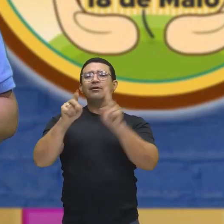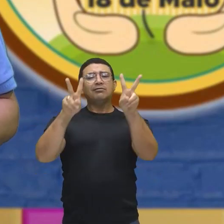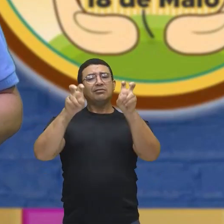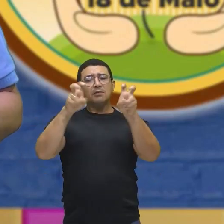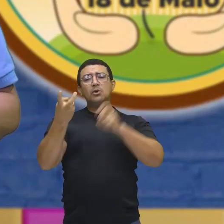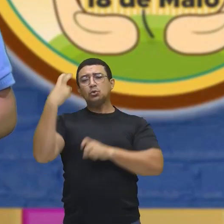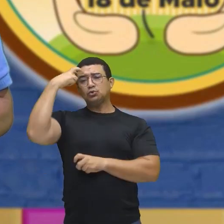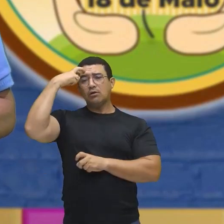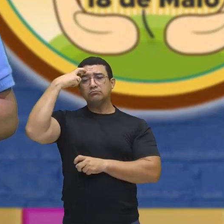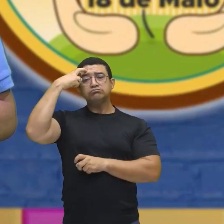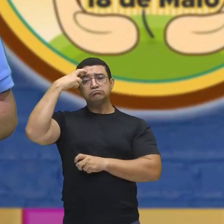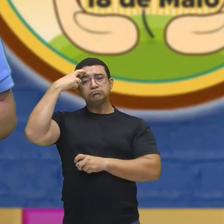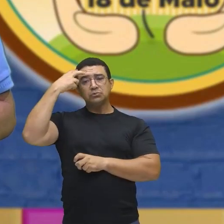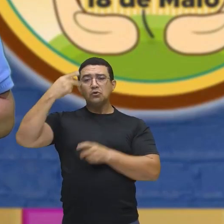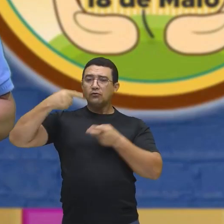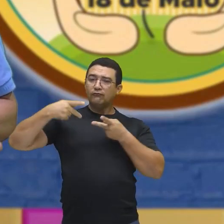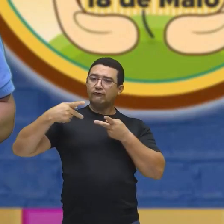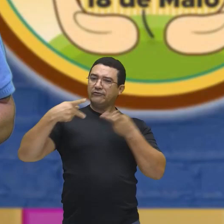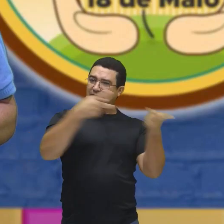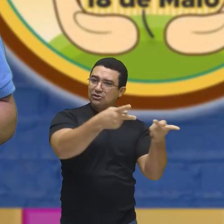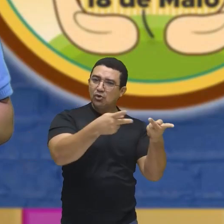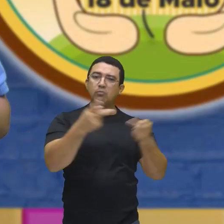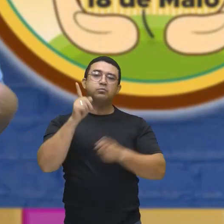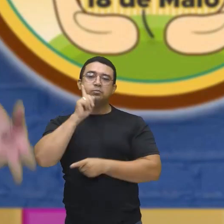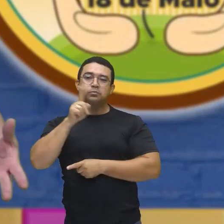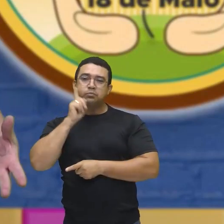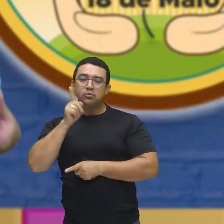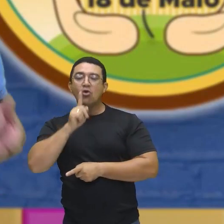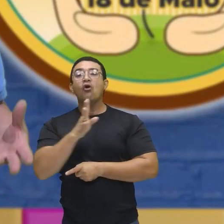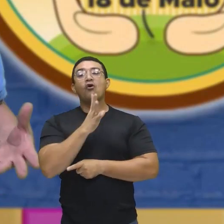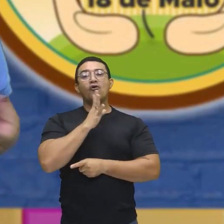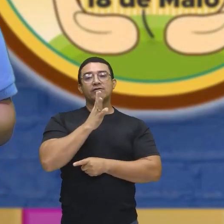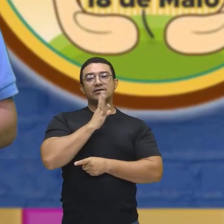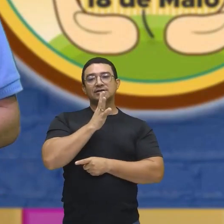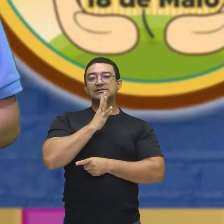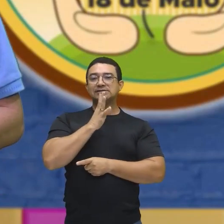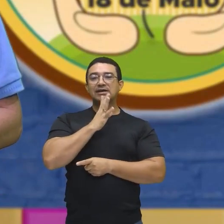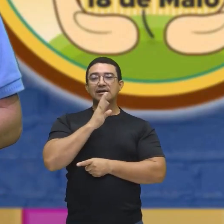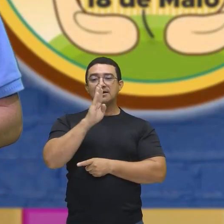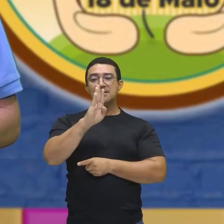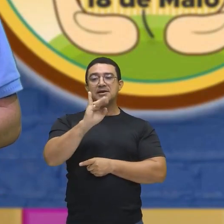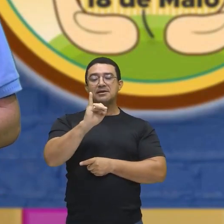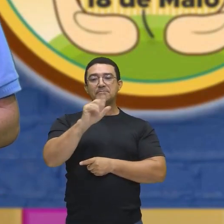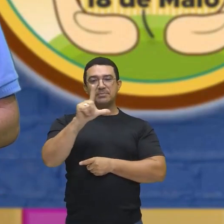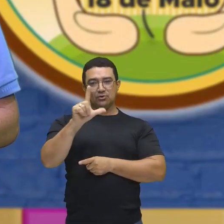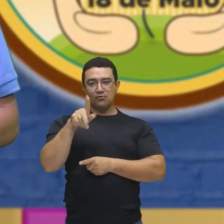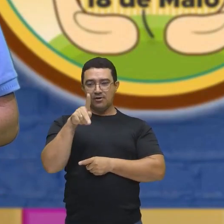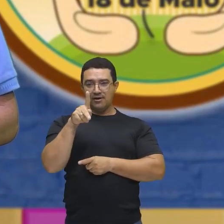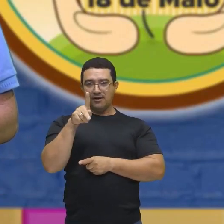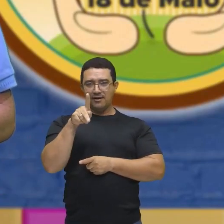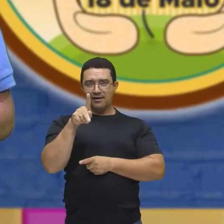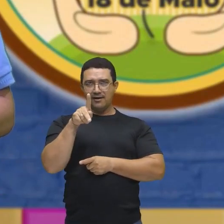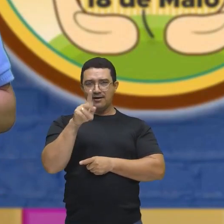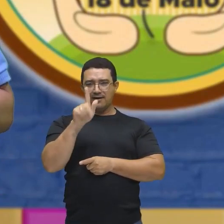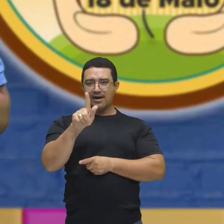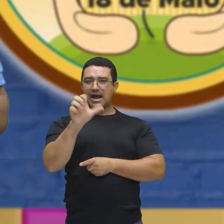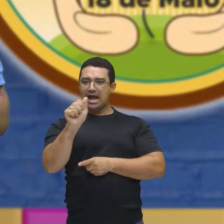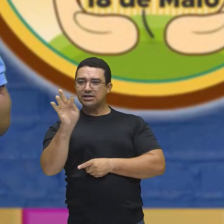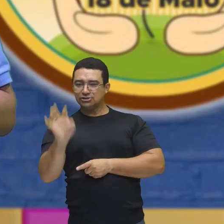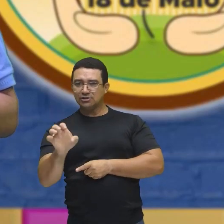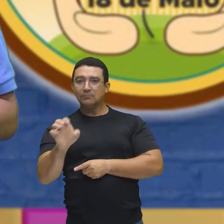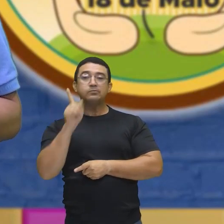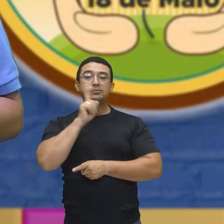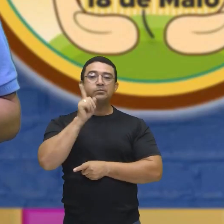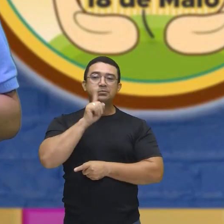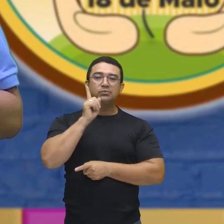Unidos, chegamos a conhecer o Bill Gates pessoalmente, recebeu um prêmio das mãos dos Bill Gates, dos Estados Unidos. Então, como eu não